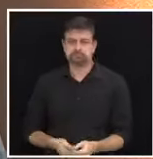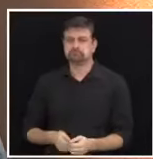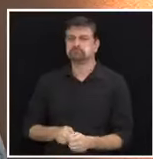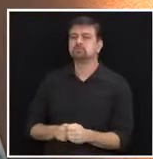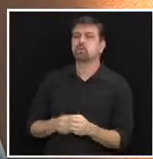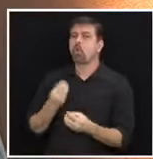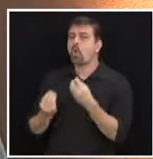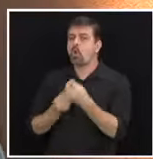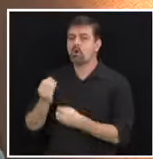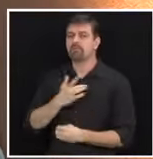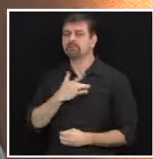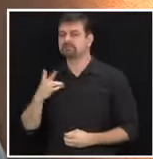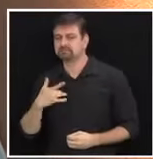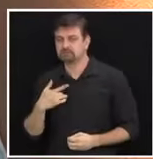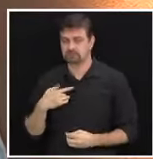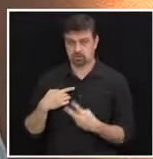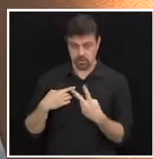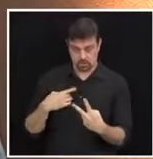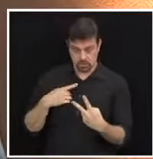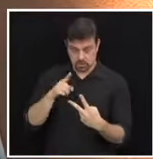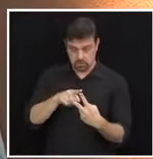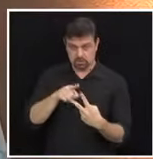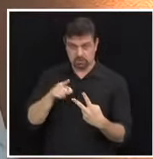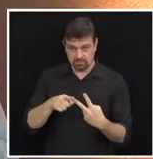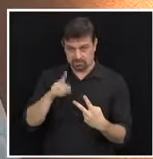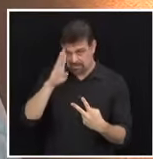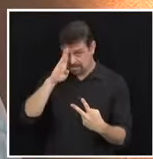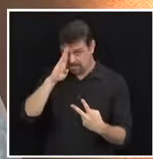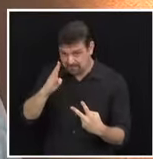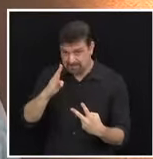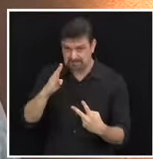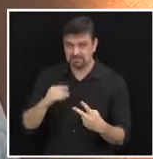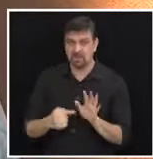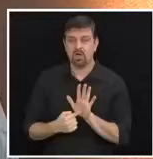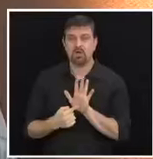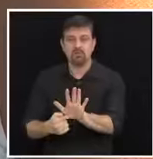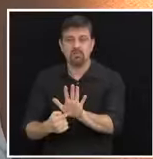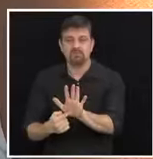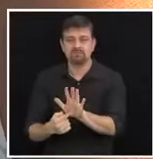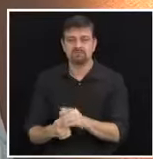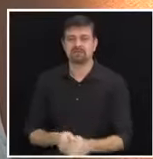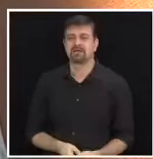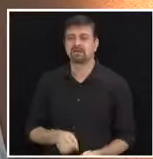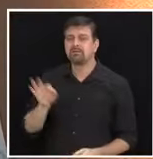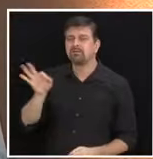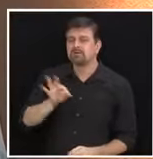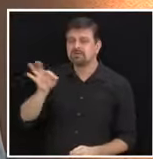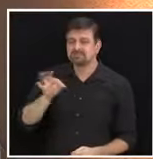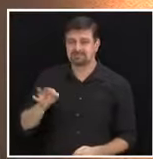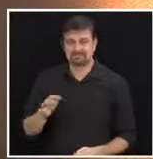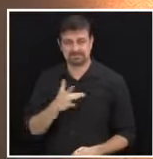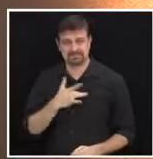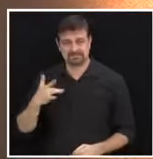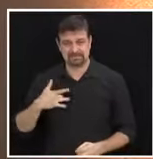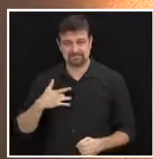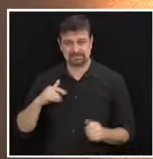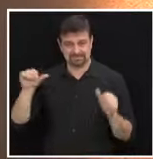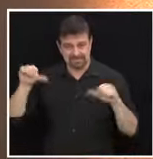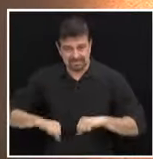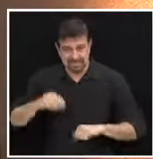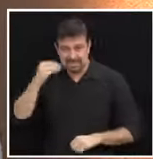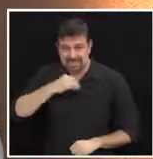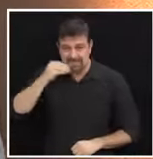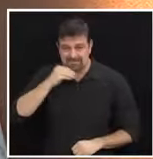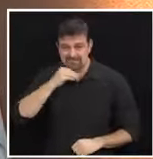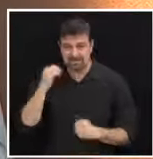mas principalmente 2 exames que vão dizer o nível de imunodeficiência daquela pessoa. Por